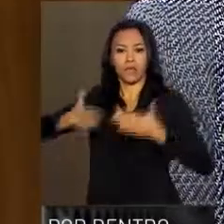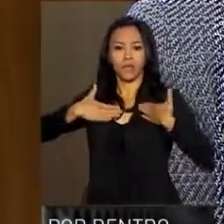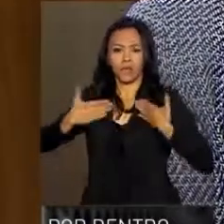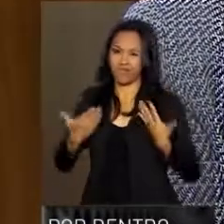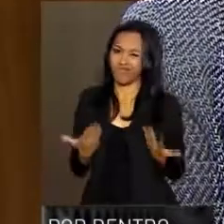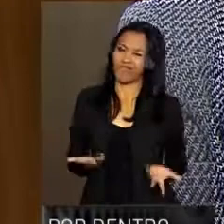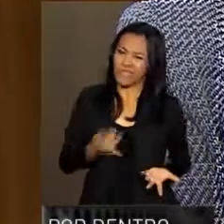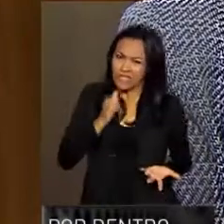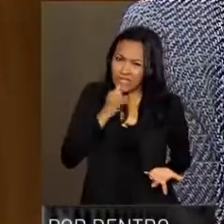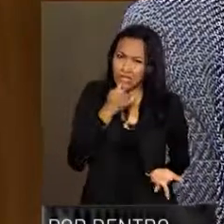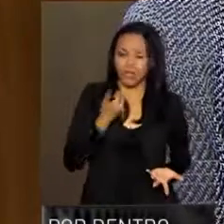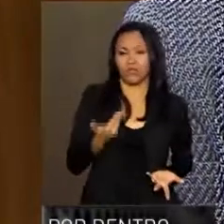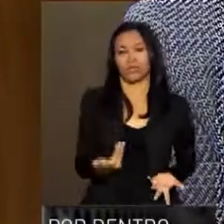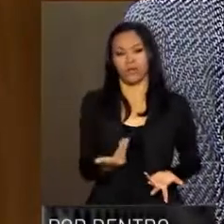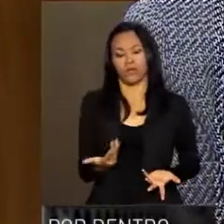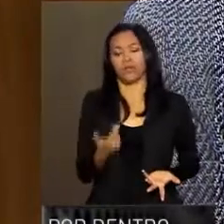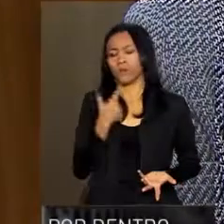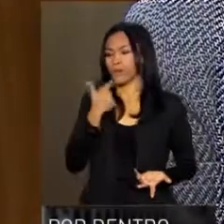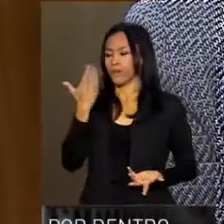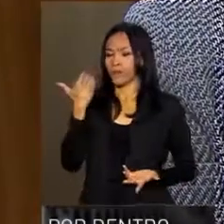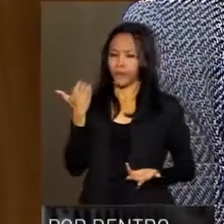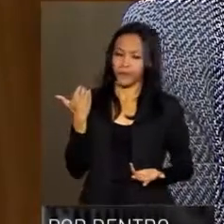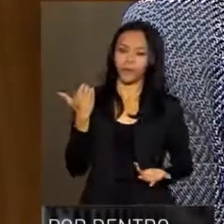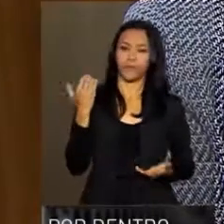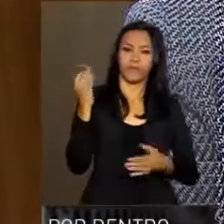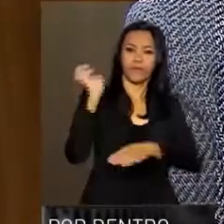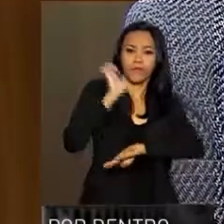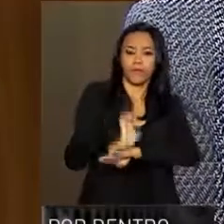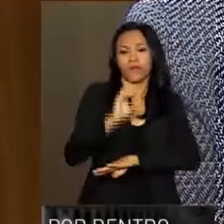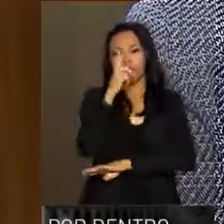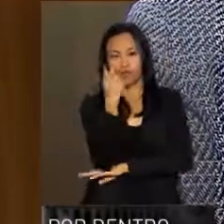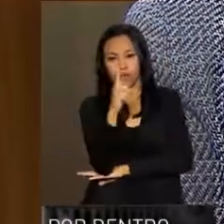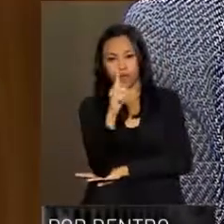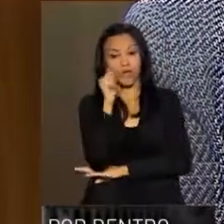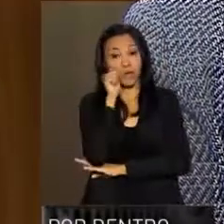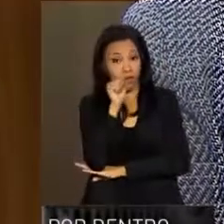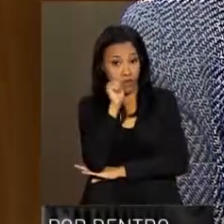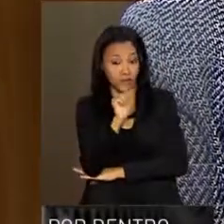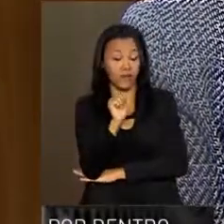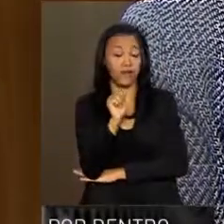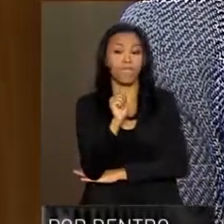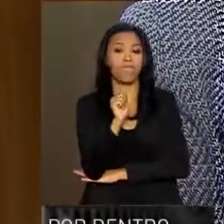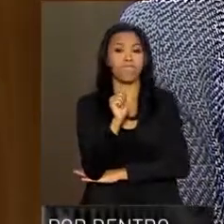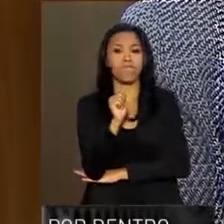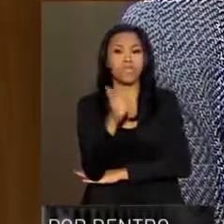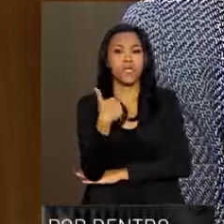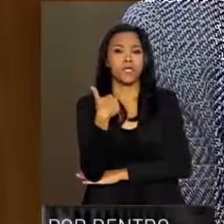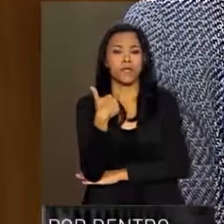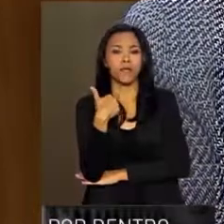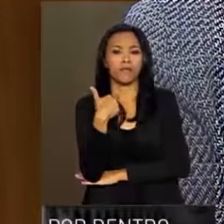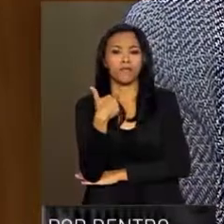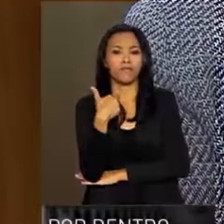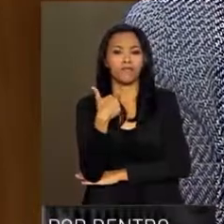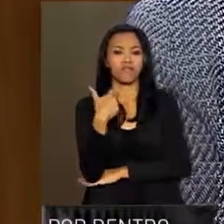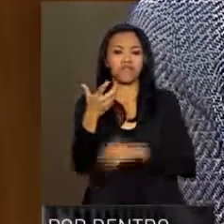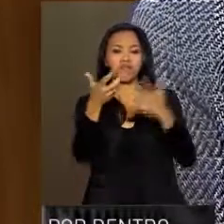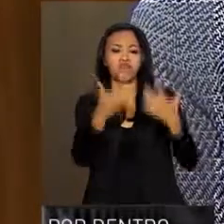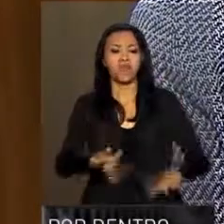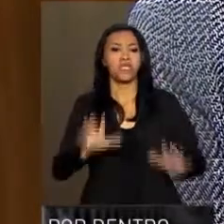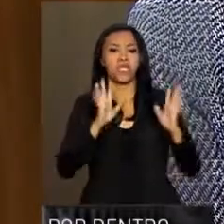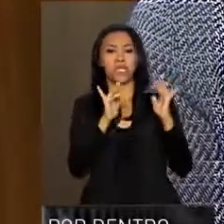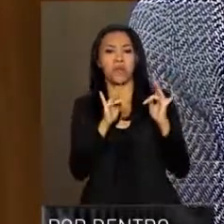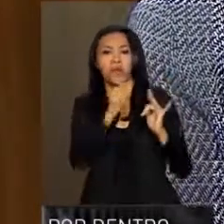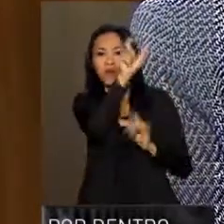da nossa juventude nós tivemos recente no estado de goiás aquela menina é que se negou a anara morar ficar com o